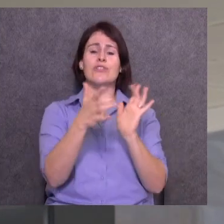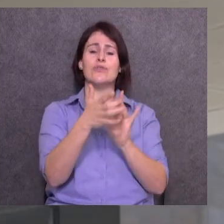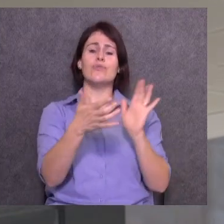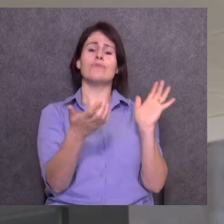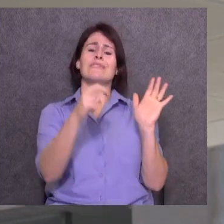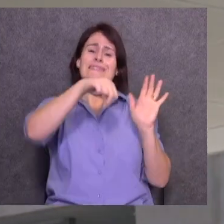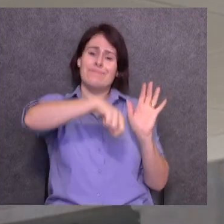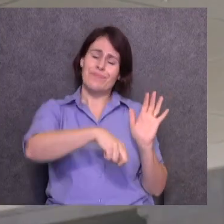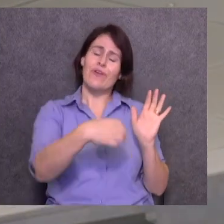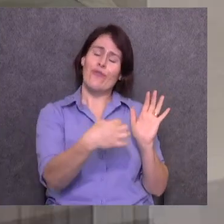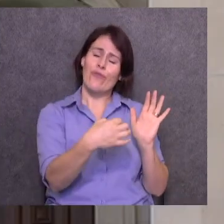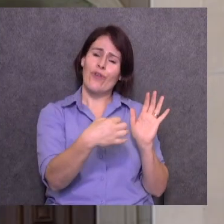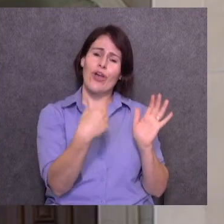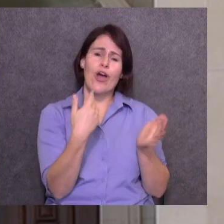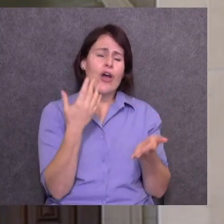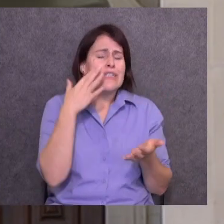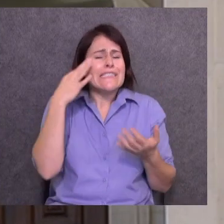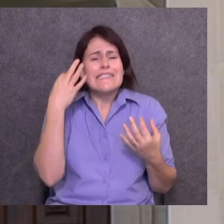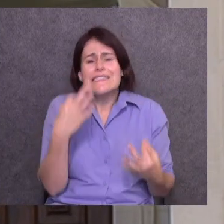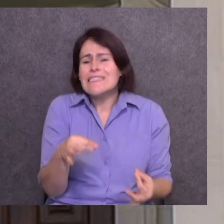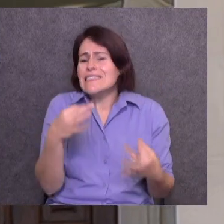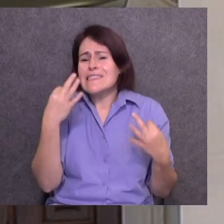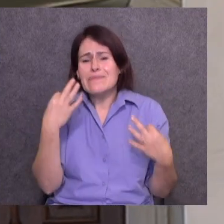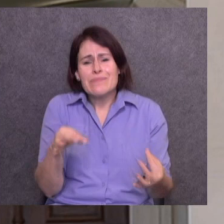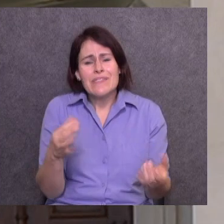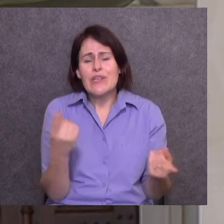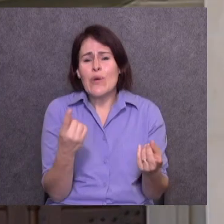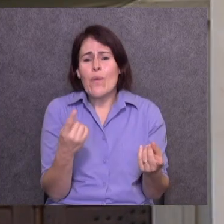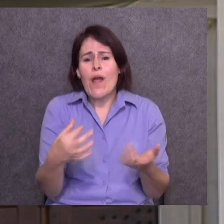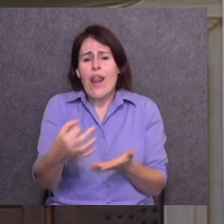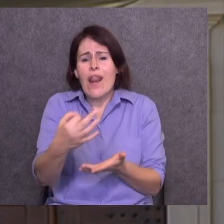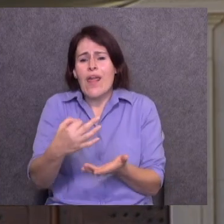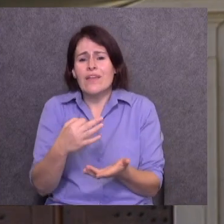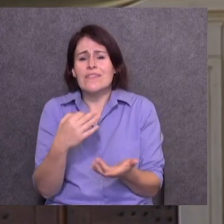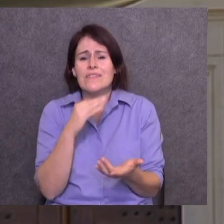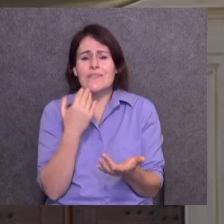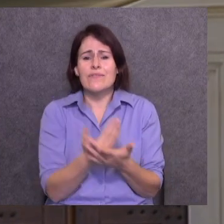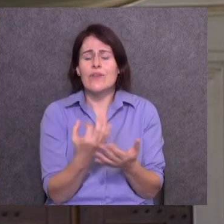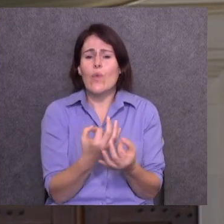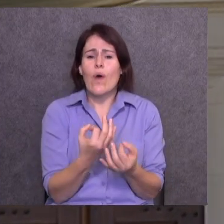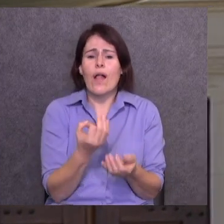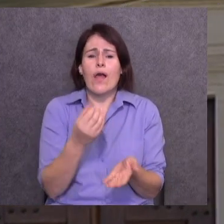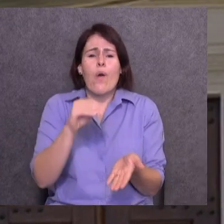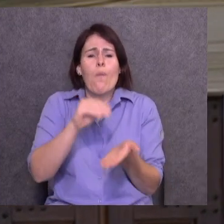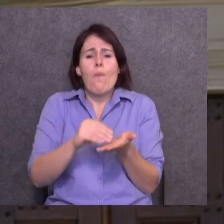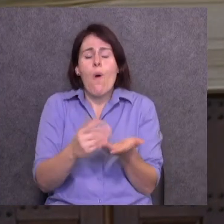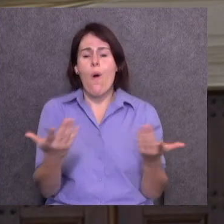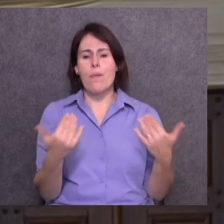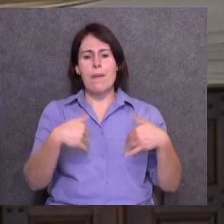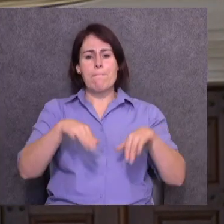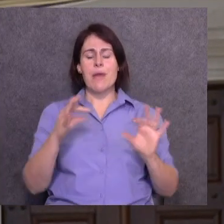As pequenas, mas generosas e preciosas moedas da viúva pobre. A